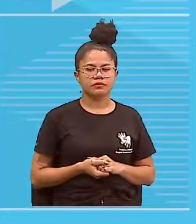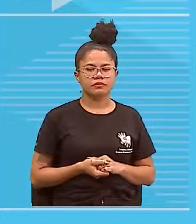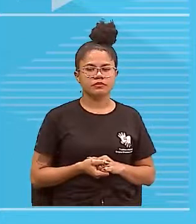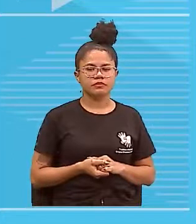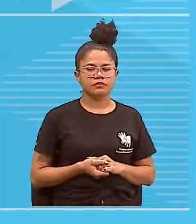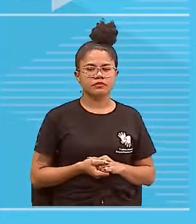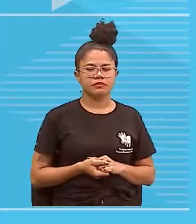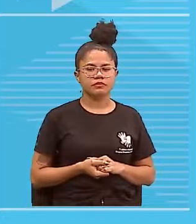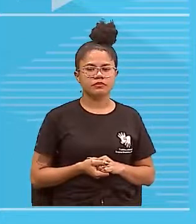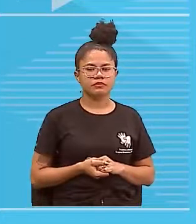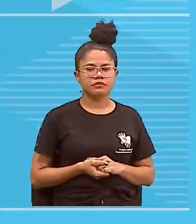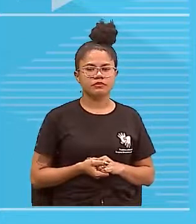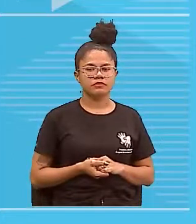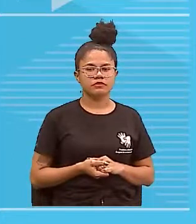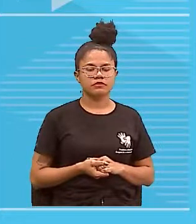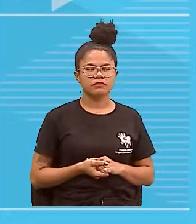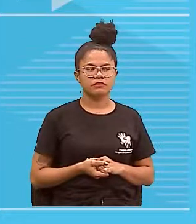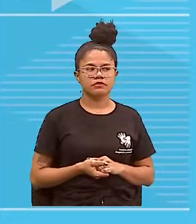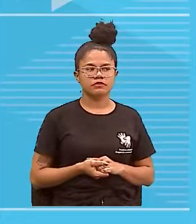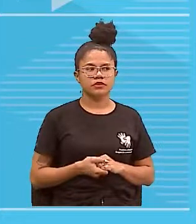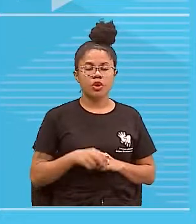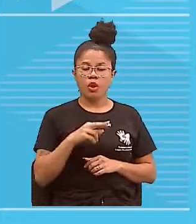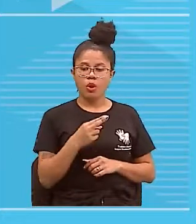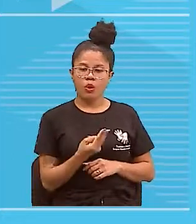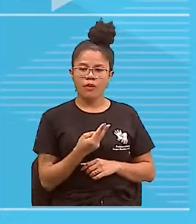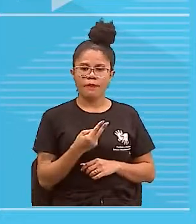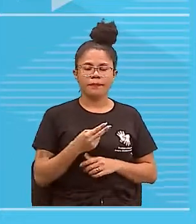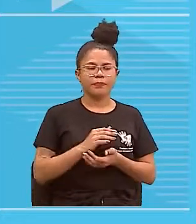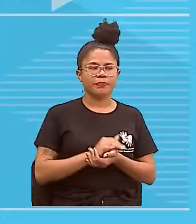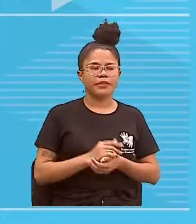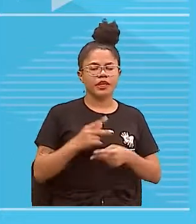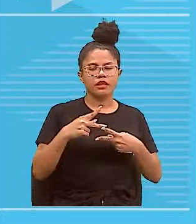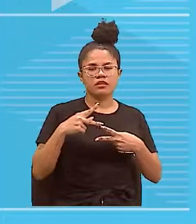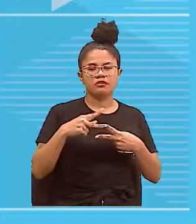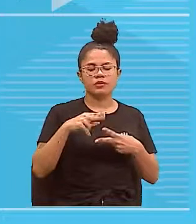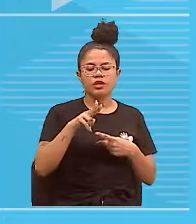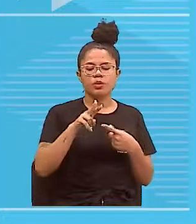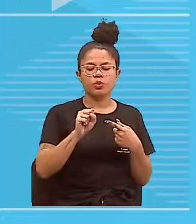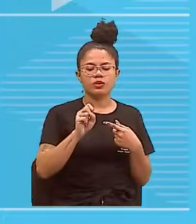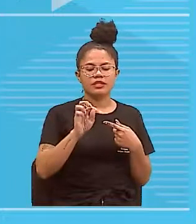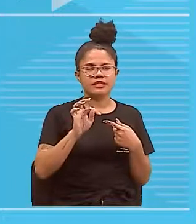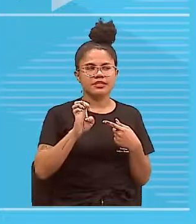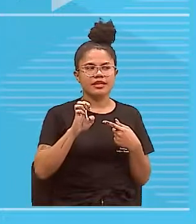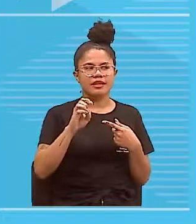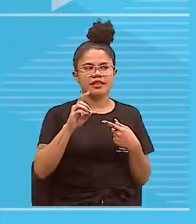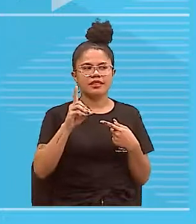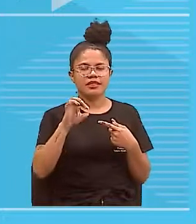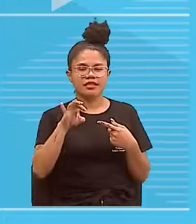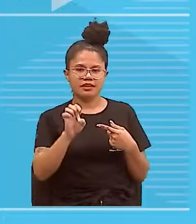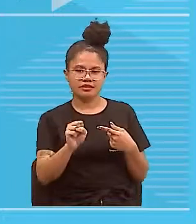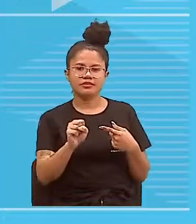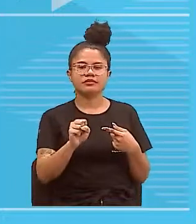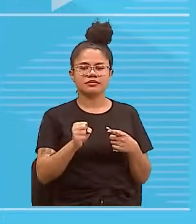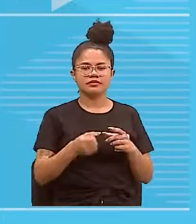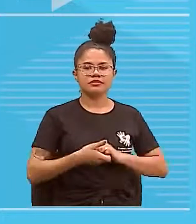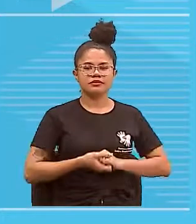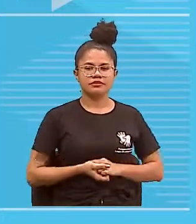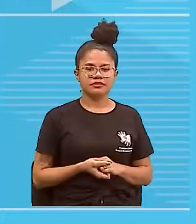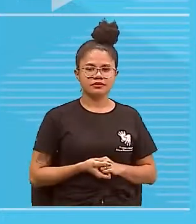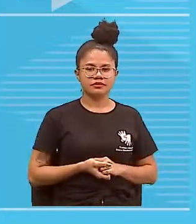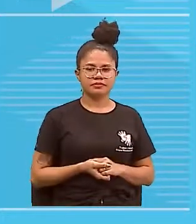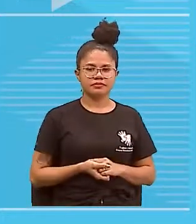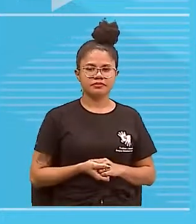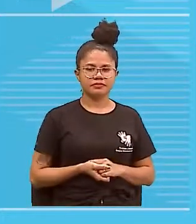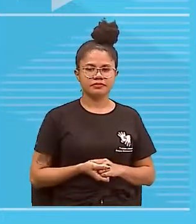escrivaes se fosse os tênis não vi ardem no coman e não